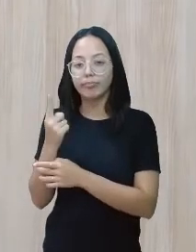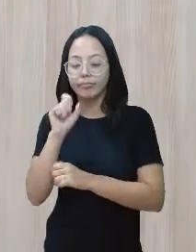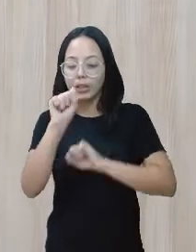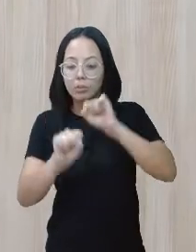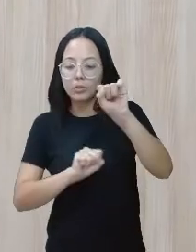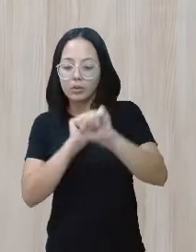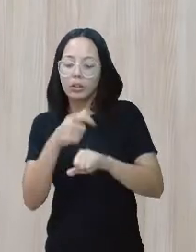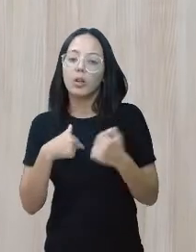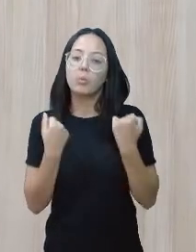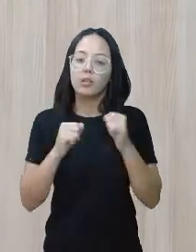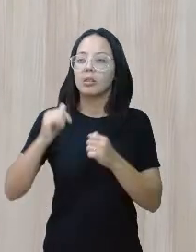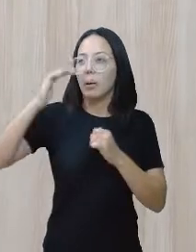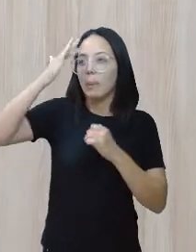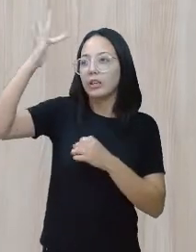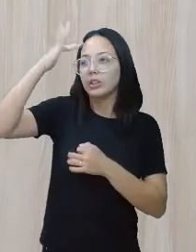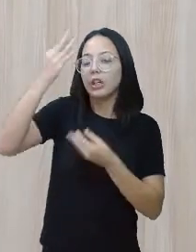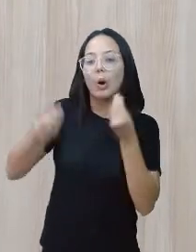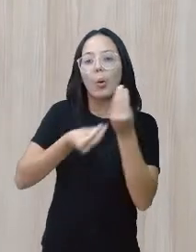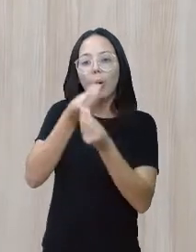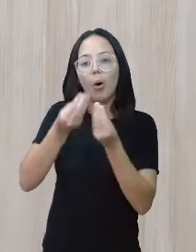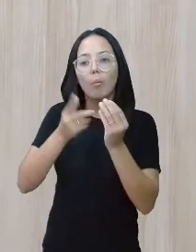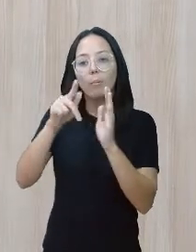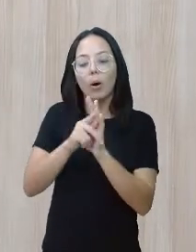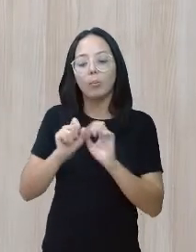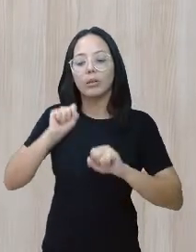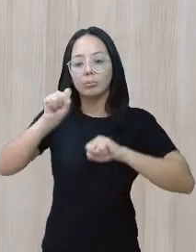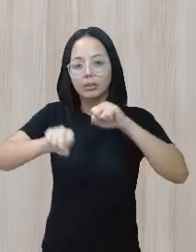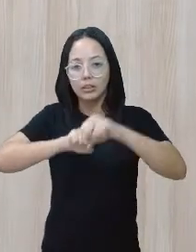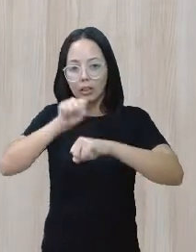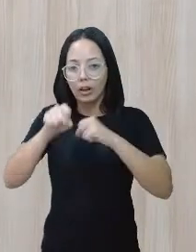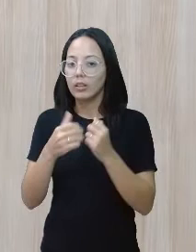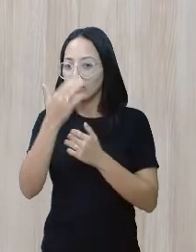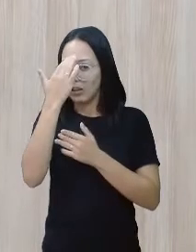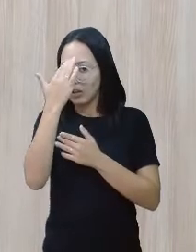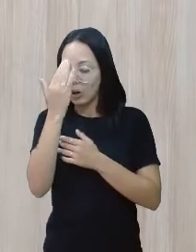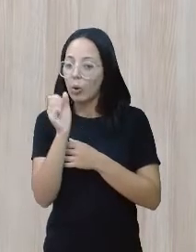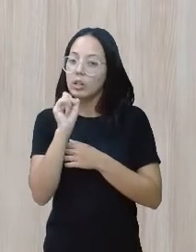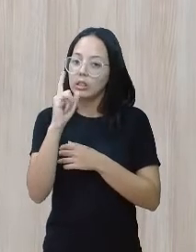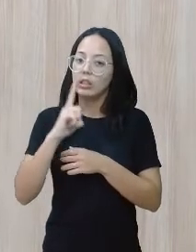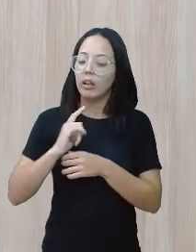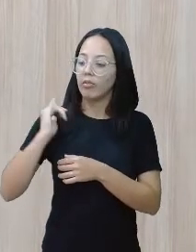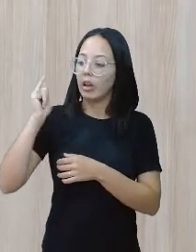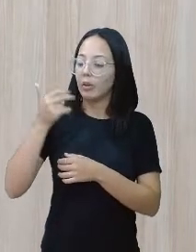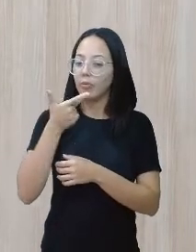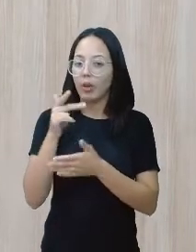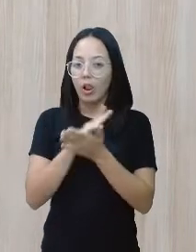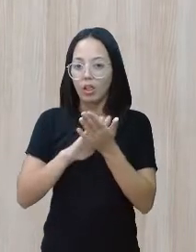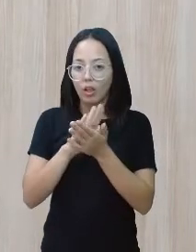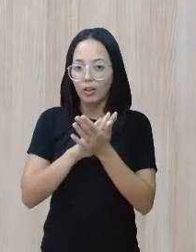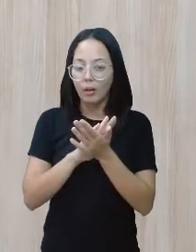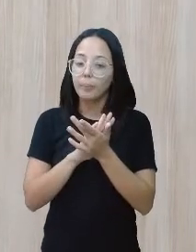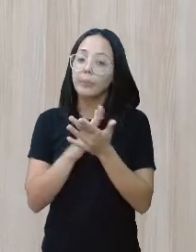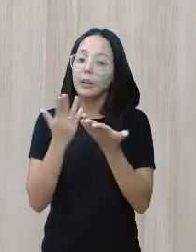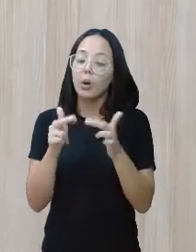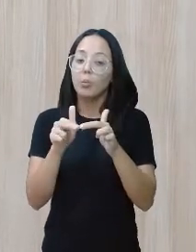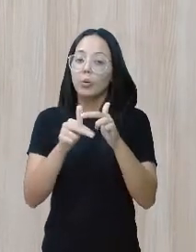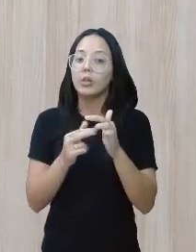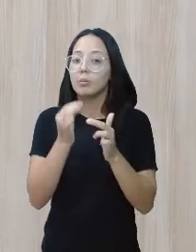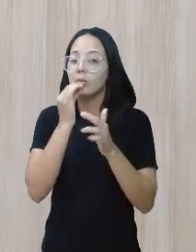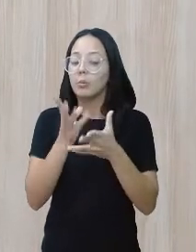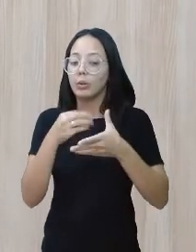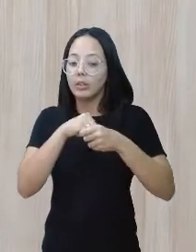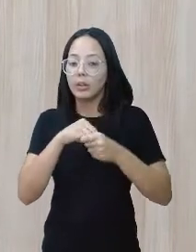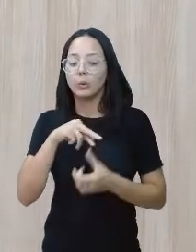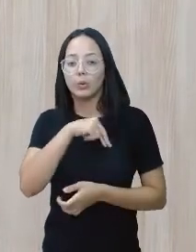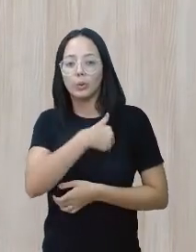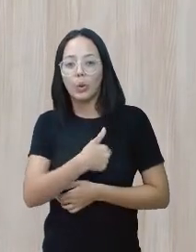preciso imaginar como é essa bicicleta, porque ela pode ser de qualquer forma, se o narrador não me disser. Então, nos romances,